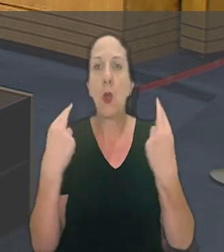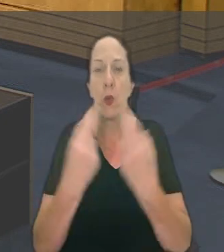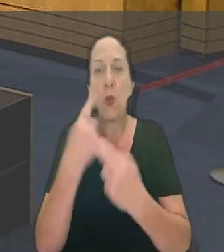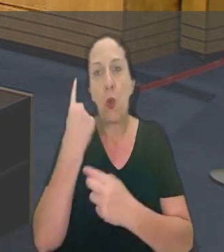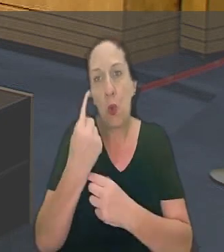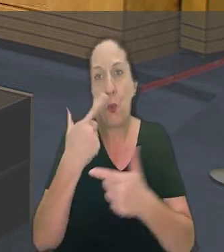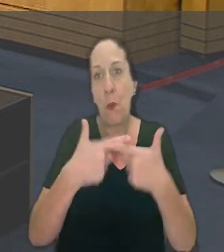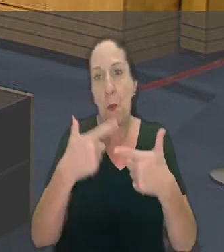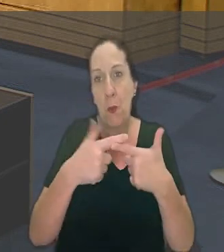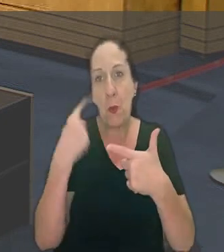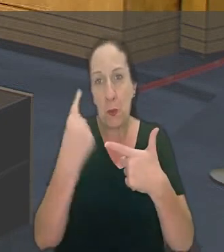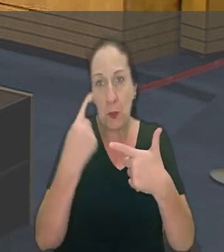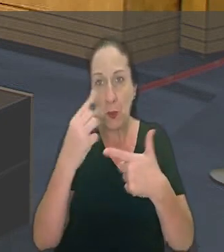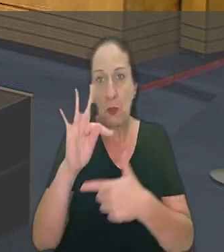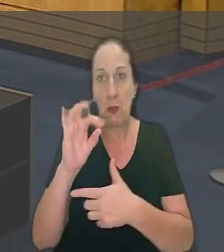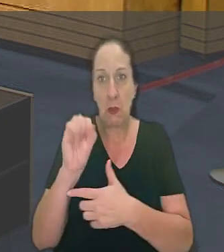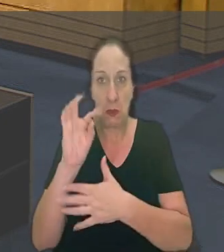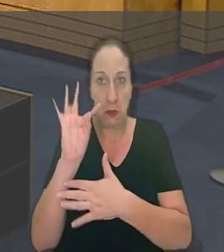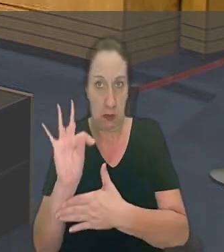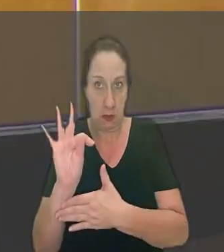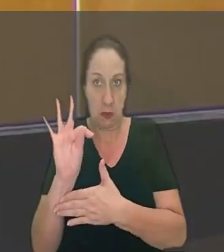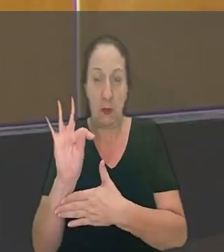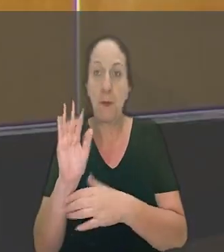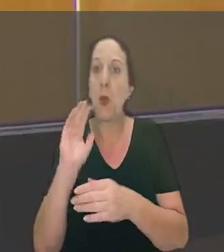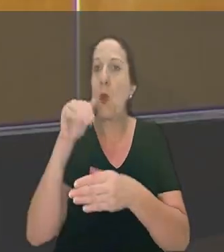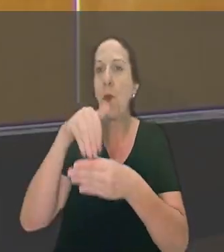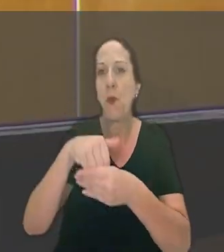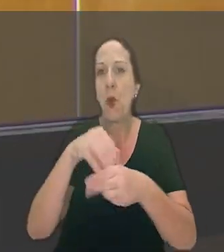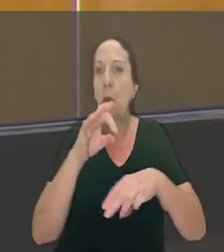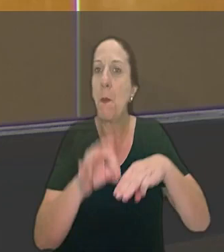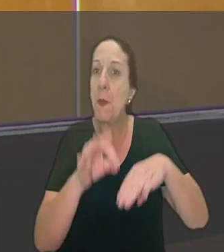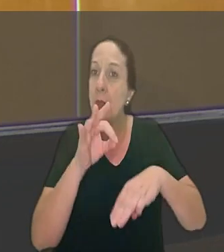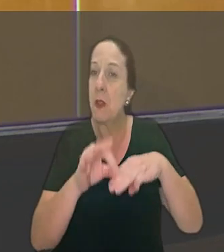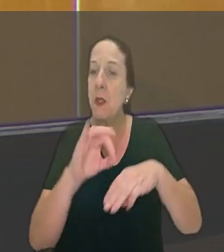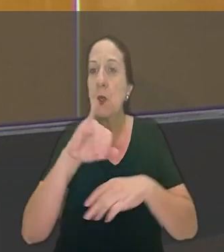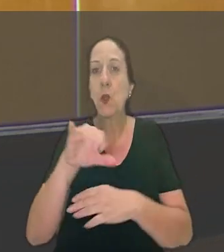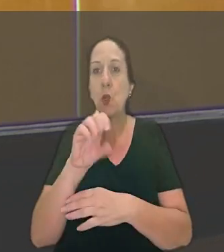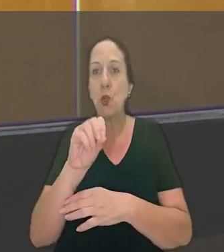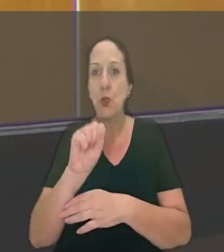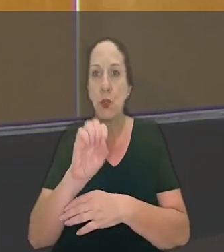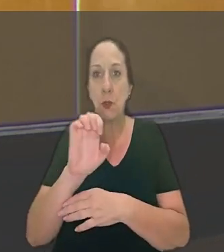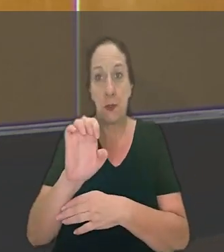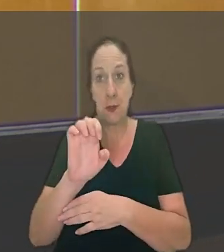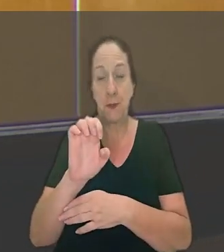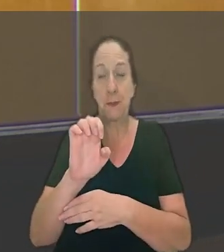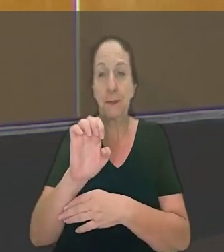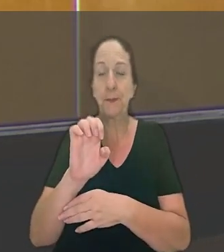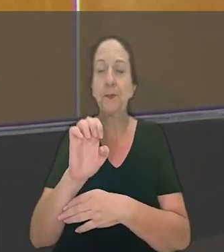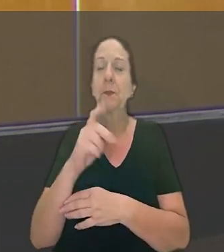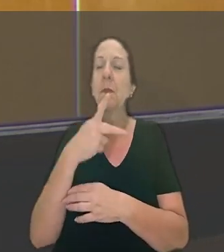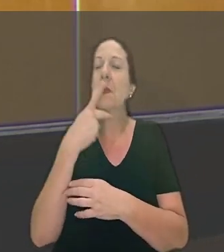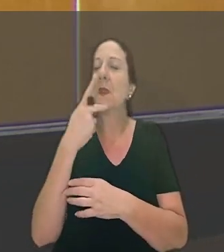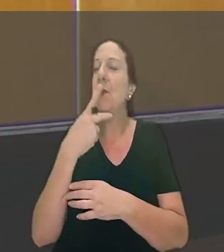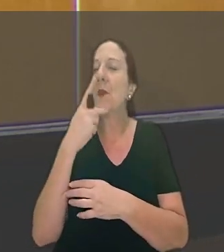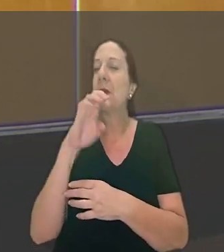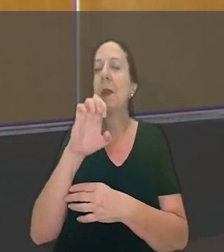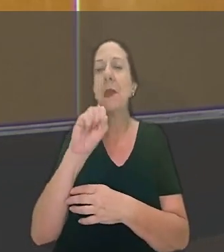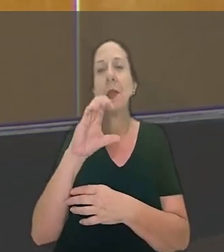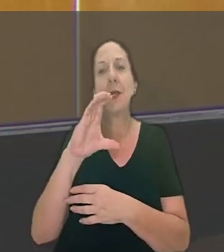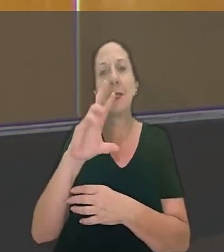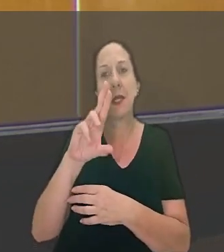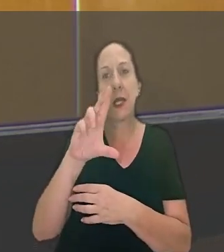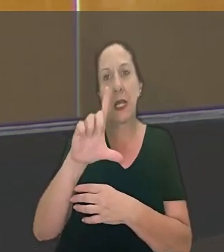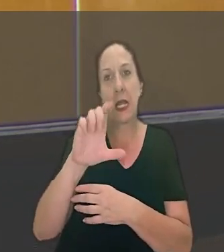seção 1 de dissídios individuais do TST, prevaleceu o voto do ministro José Roberto Pimenta. Que por se tratar